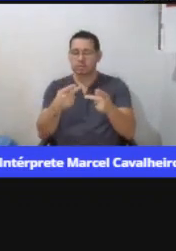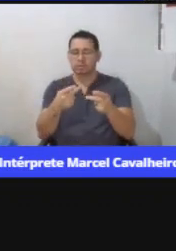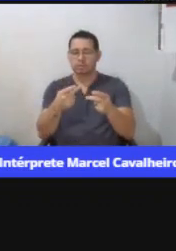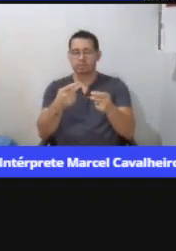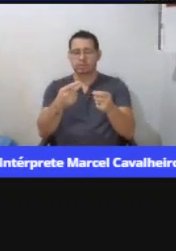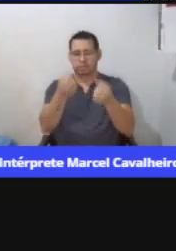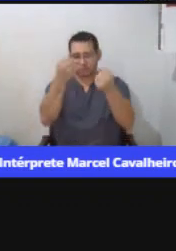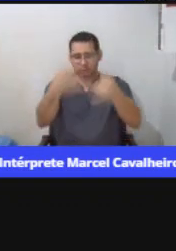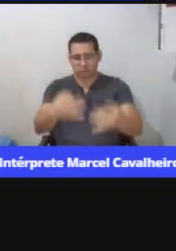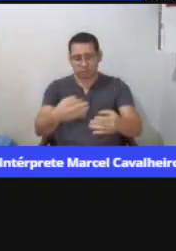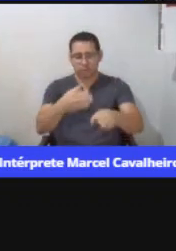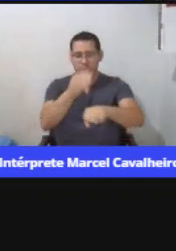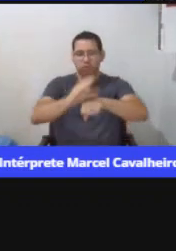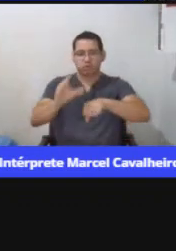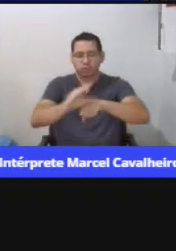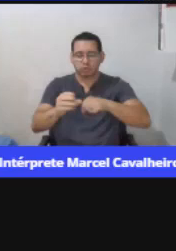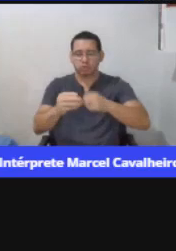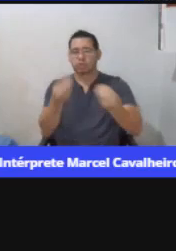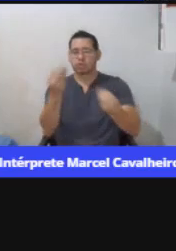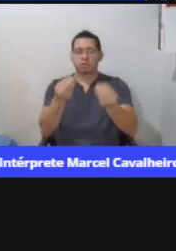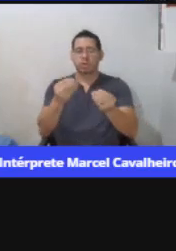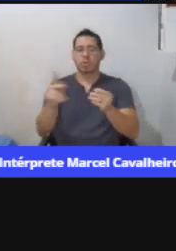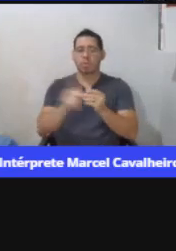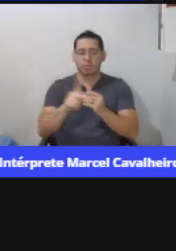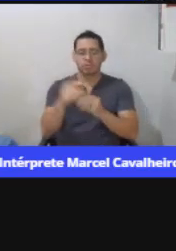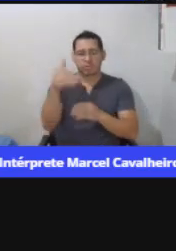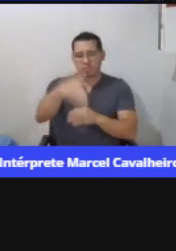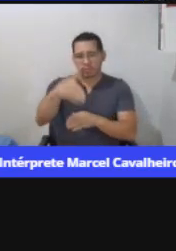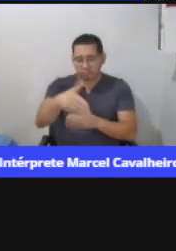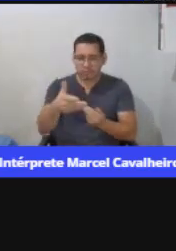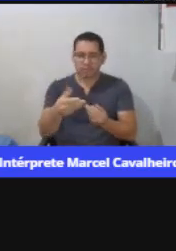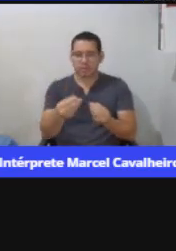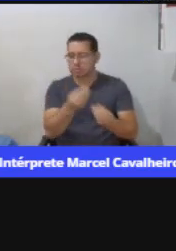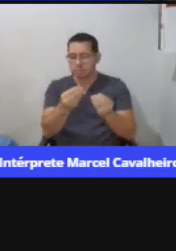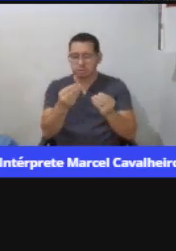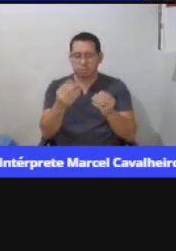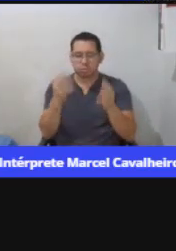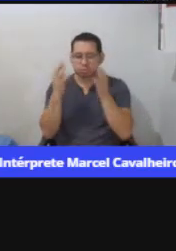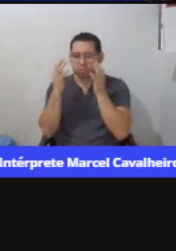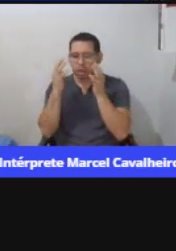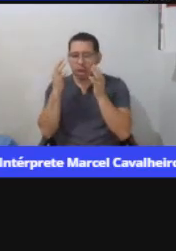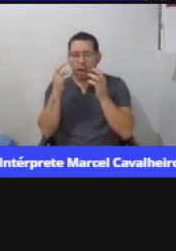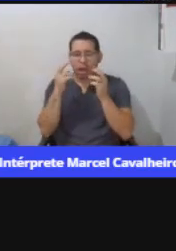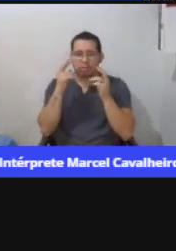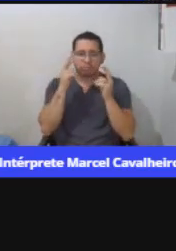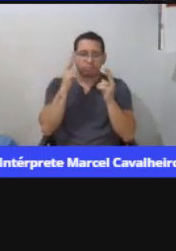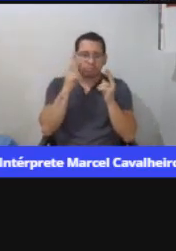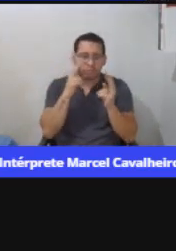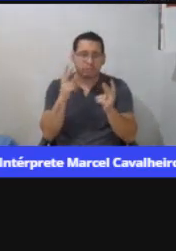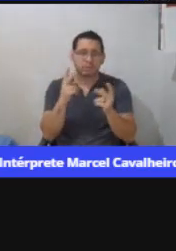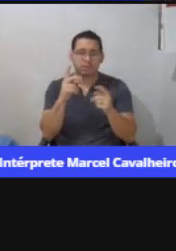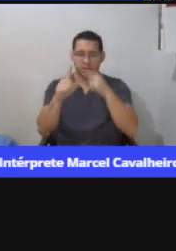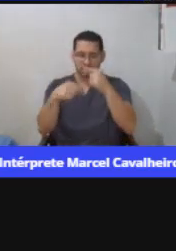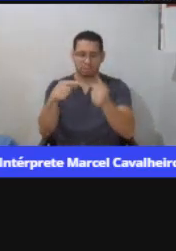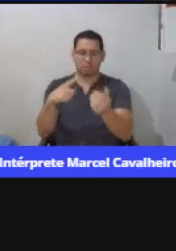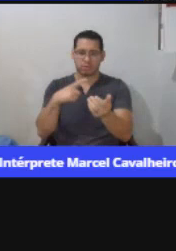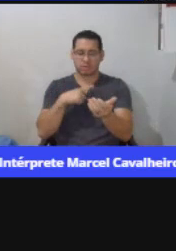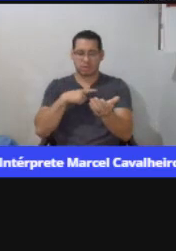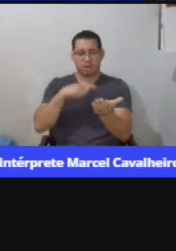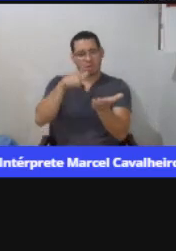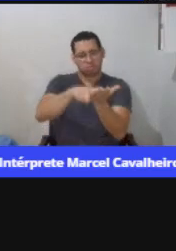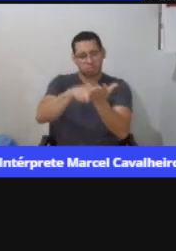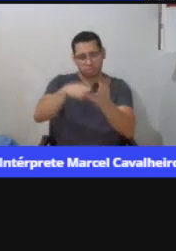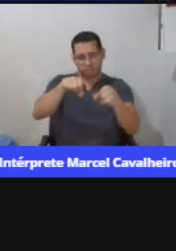as situações, como que o professor vai participar, como ele vai fazer para depois poder ter o seu certificado de participação,